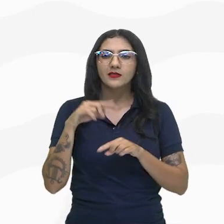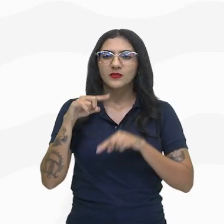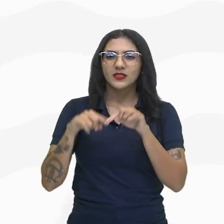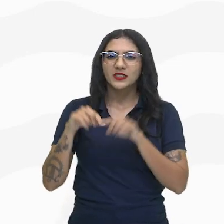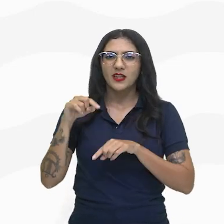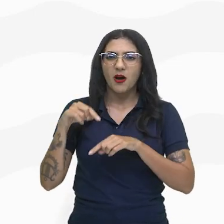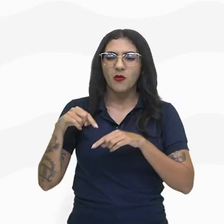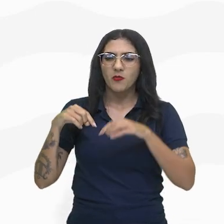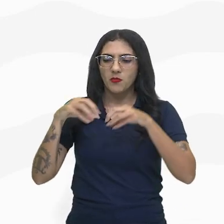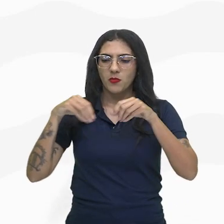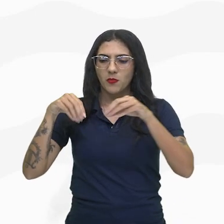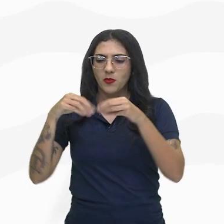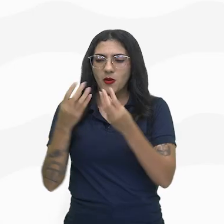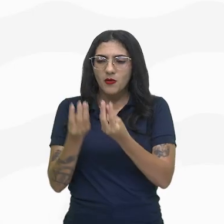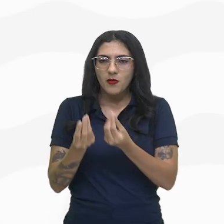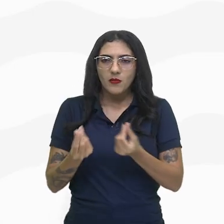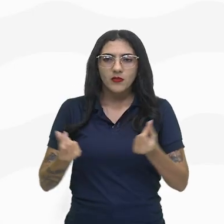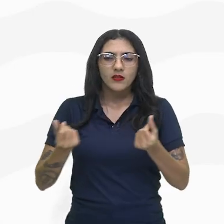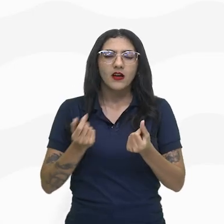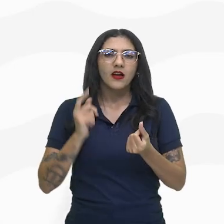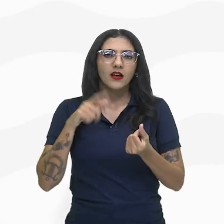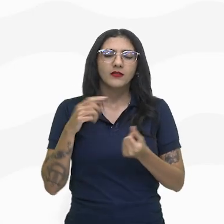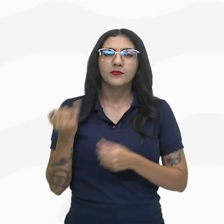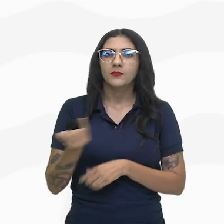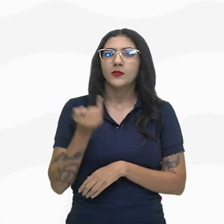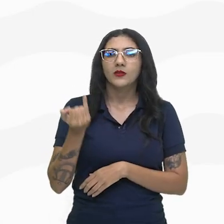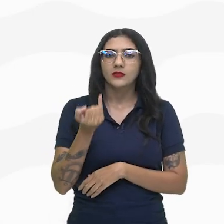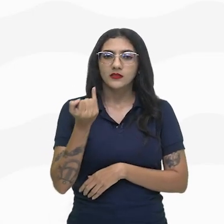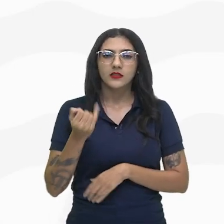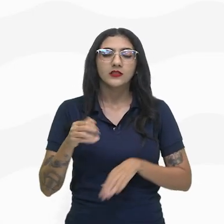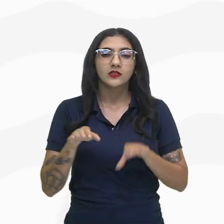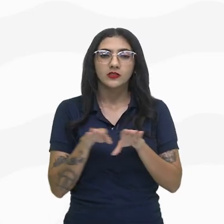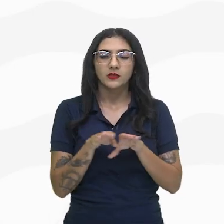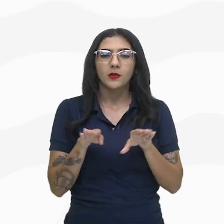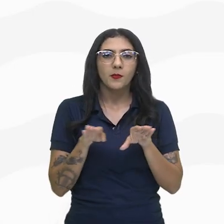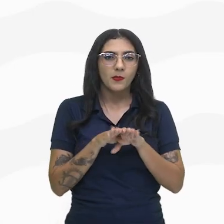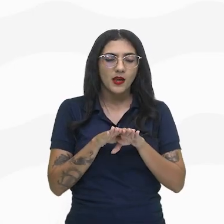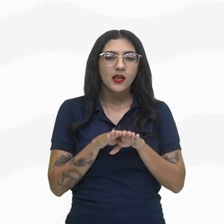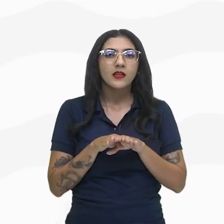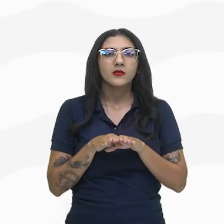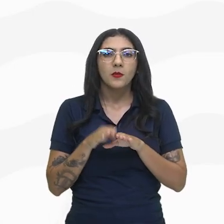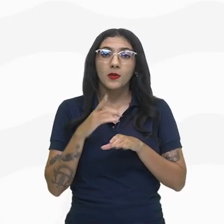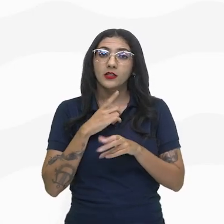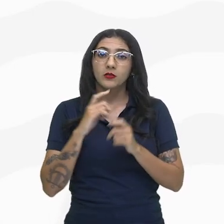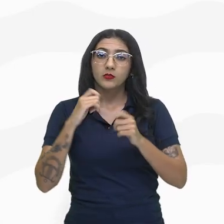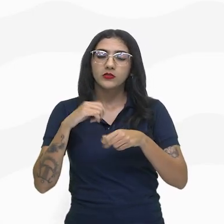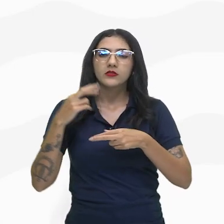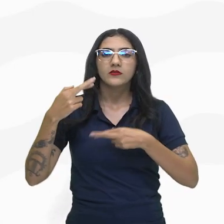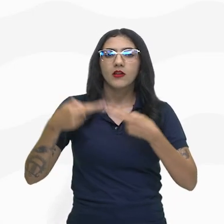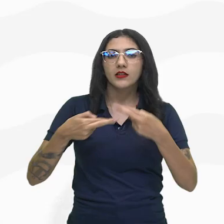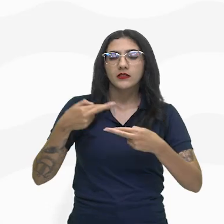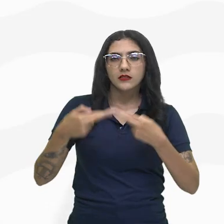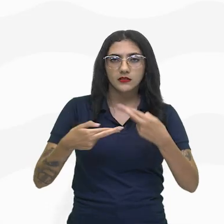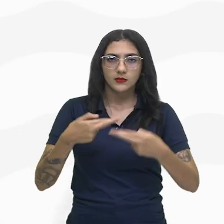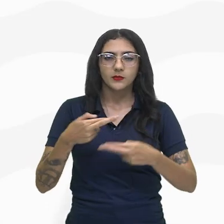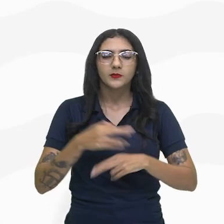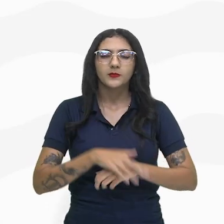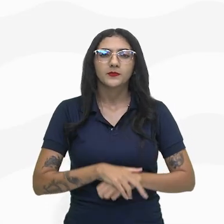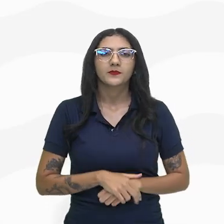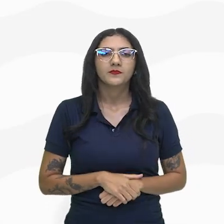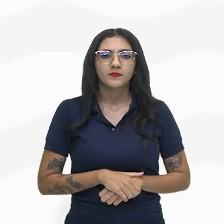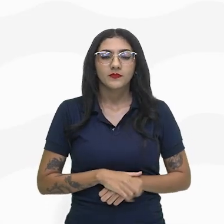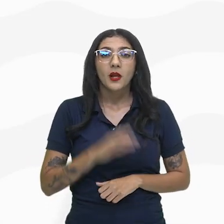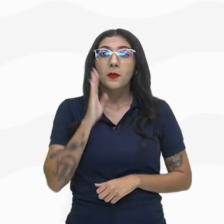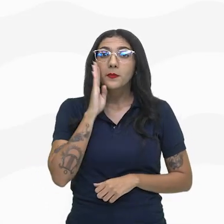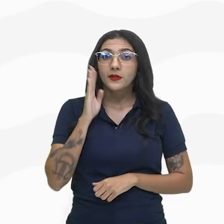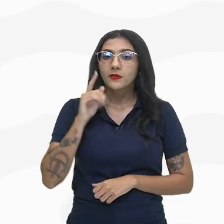e a lavagem, elas são etapas importantes, etapas mecânicas aí para a reciclagem de alguns materiais, né?